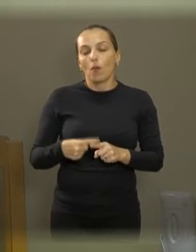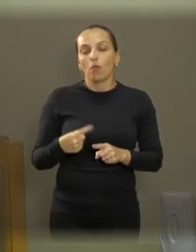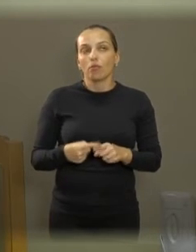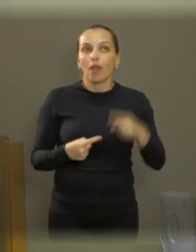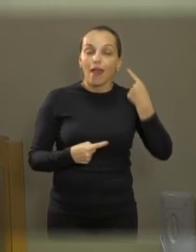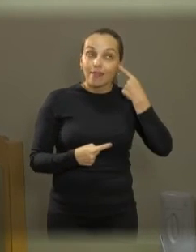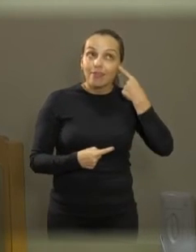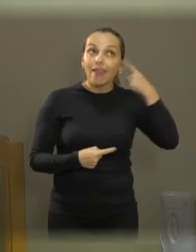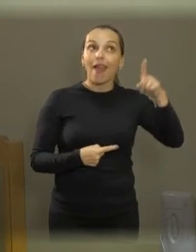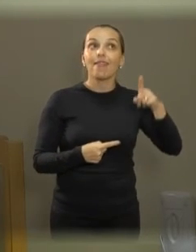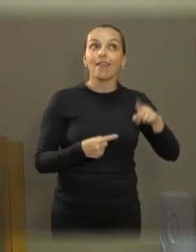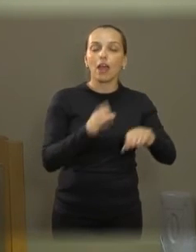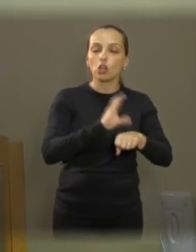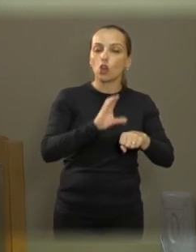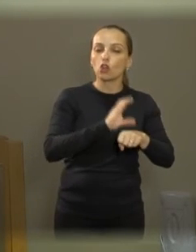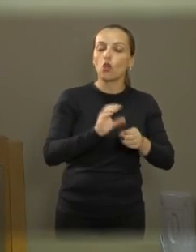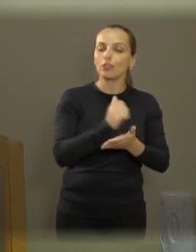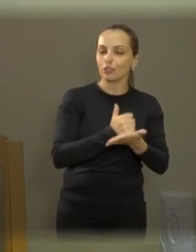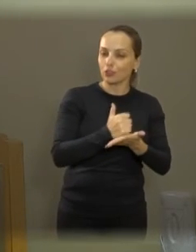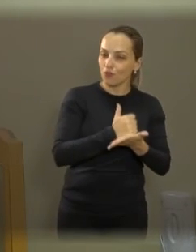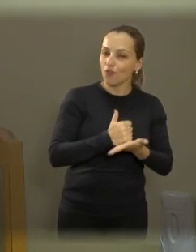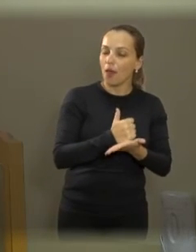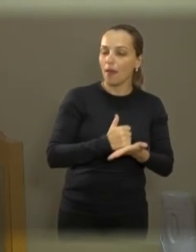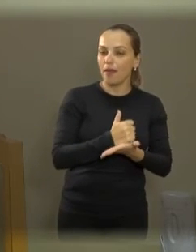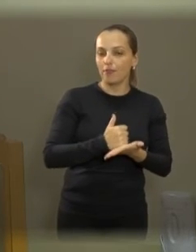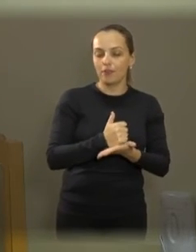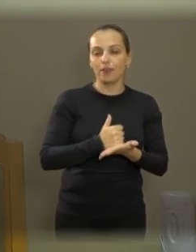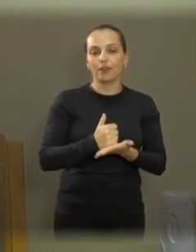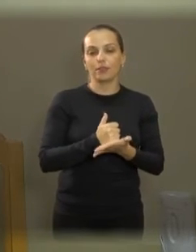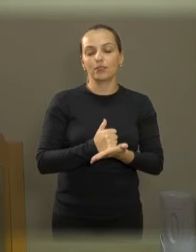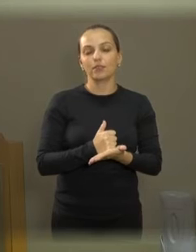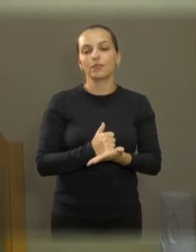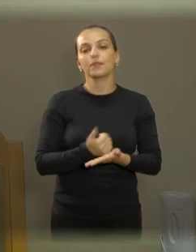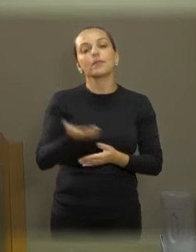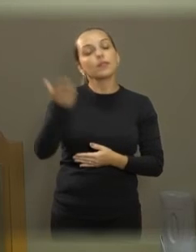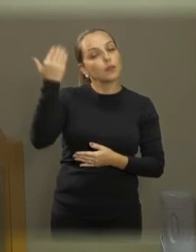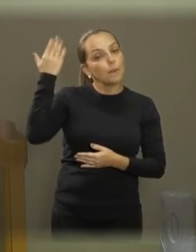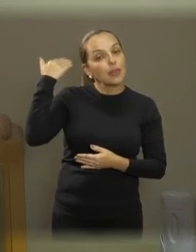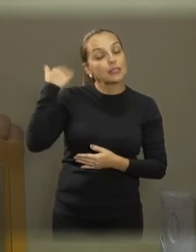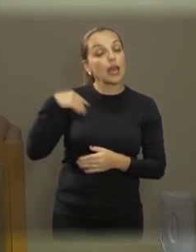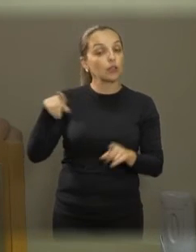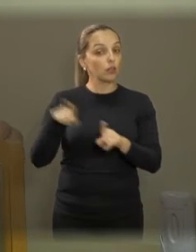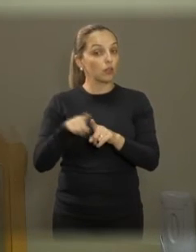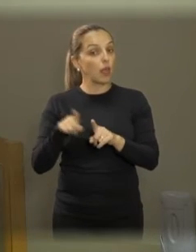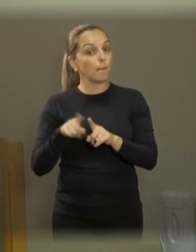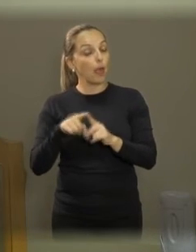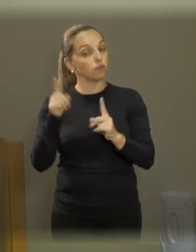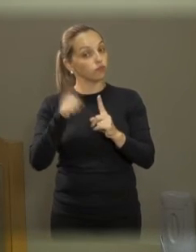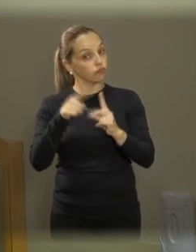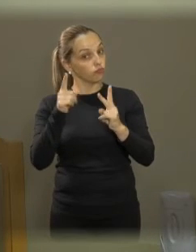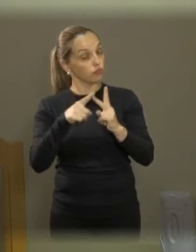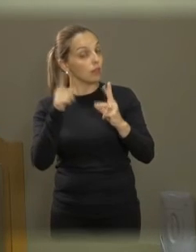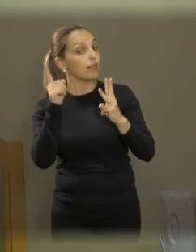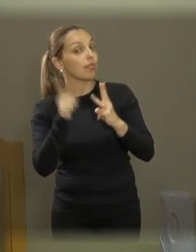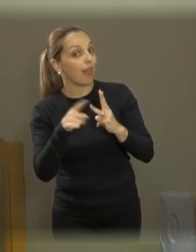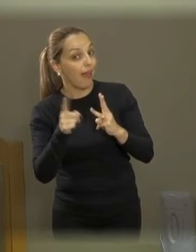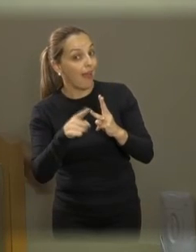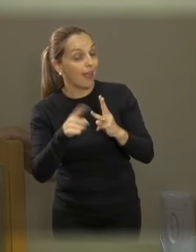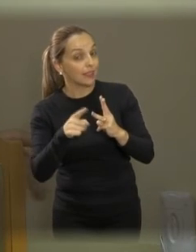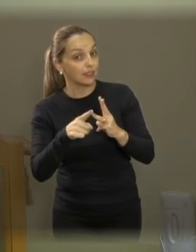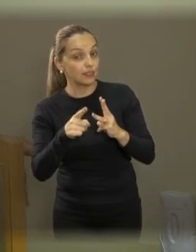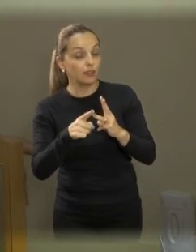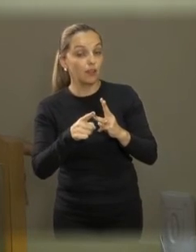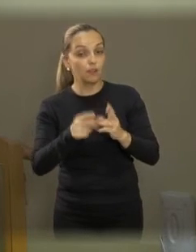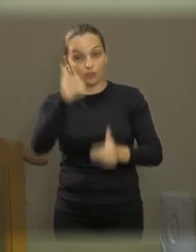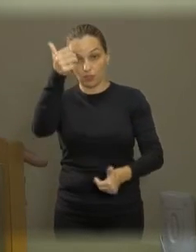farmacêutico. Poderia sim, naquela época, também ter uma terceira possibilidade. Realmente jogador de futebol. Eu